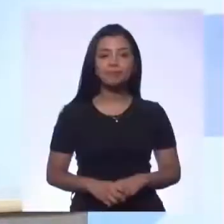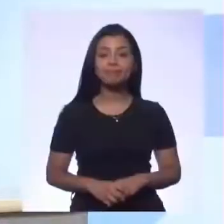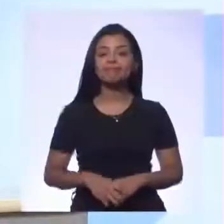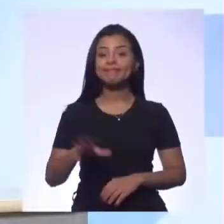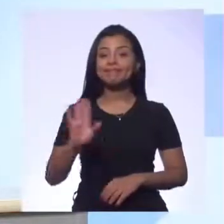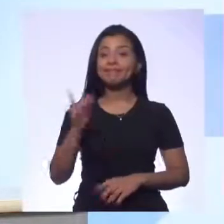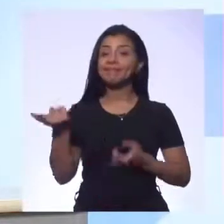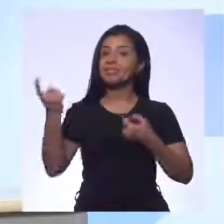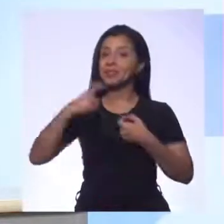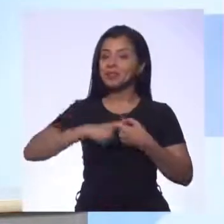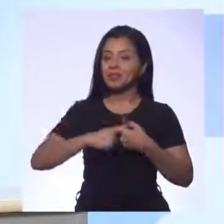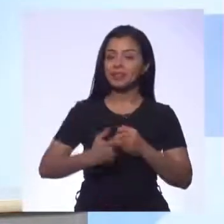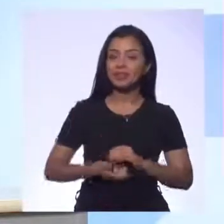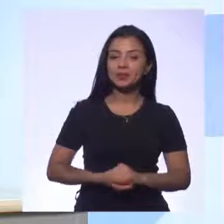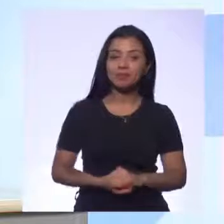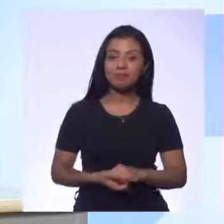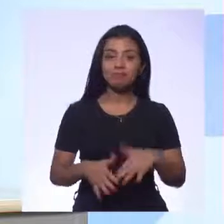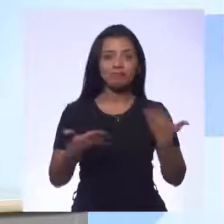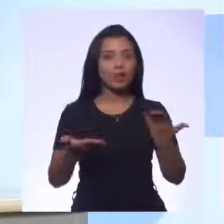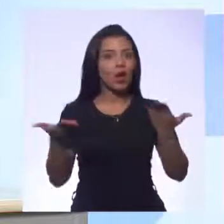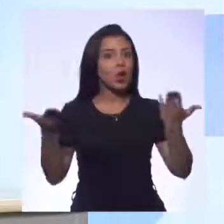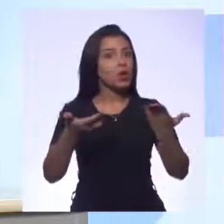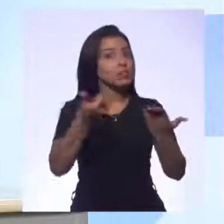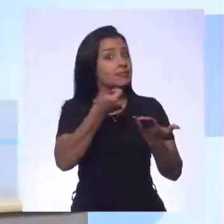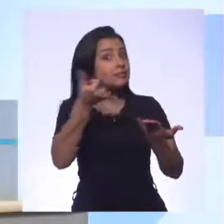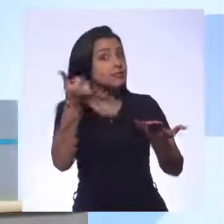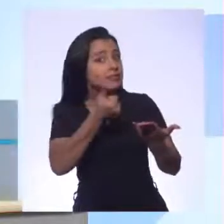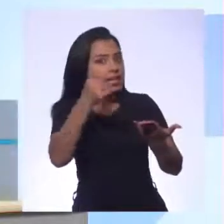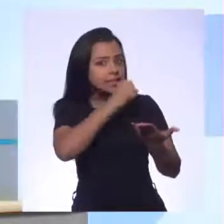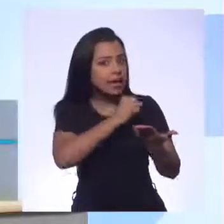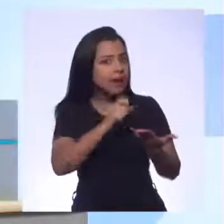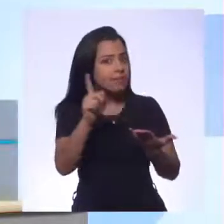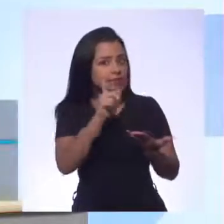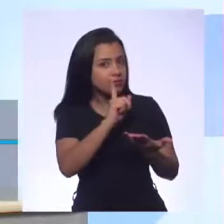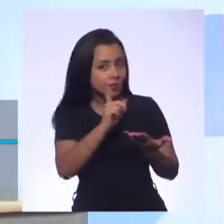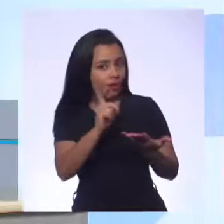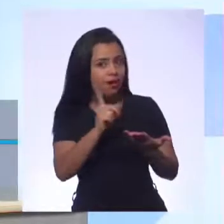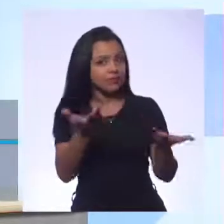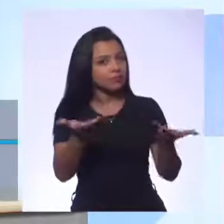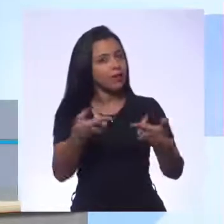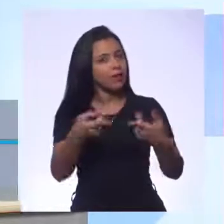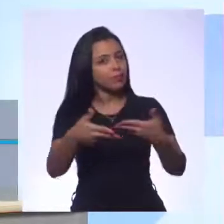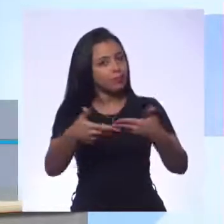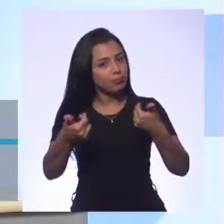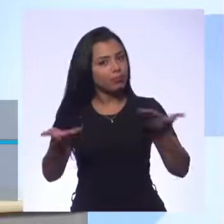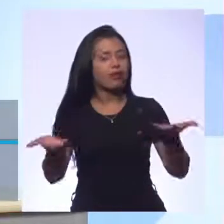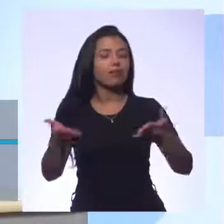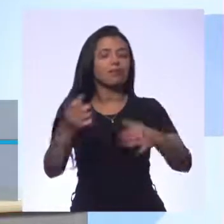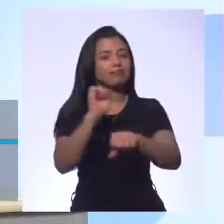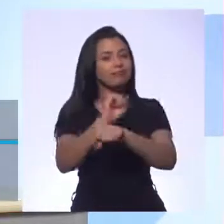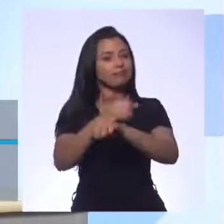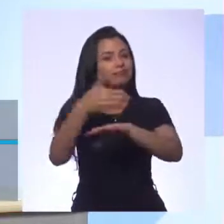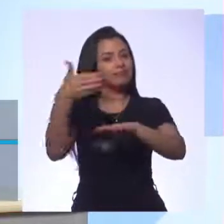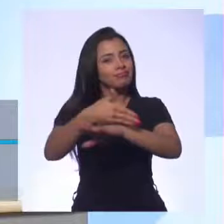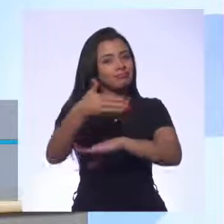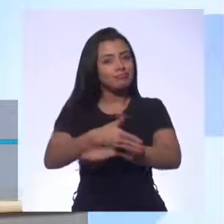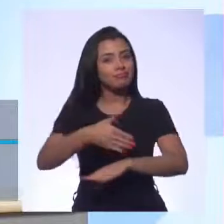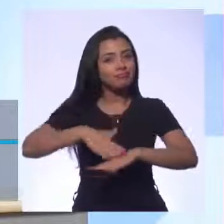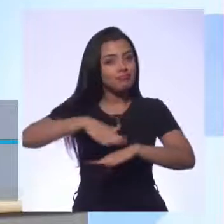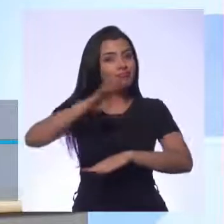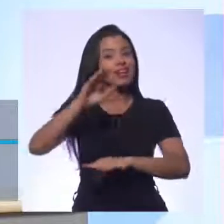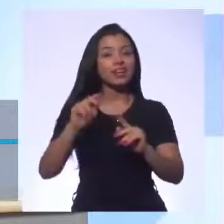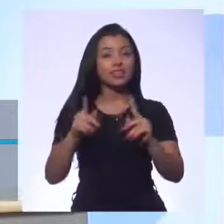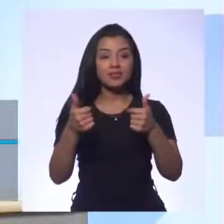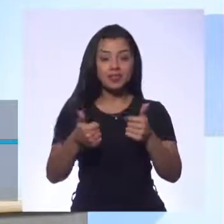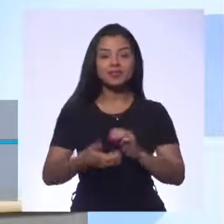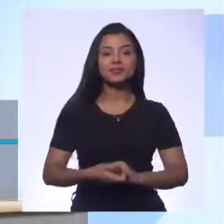Voltando, então, pessoal. Gente, hoje é sexta ainda, tá? Não é sábado. Vamos lá, estamos aguardando vocês entrarem aí na participação.